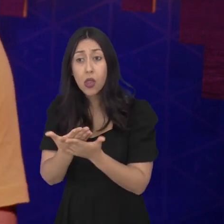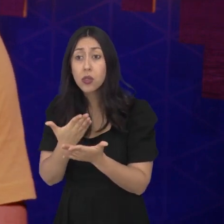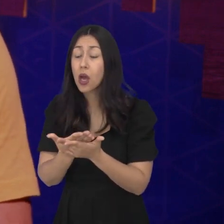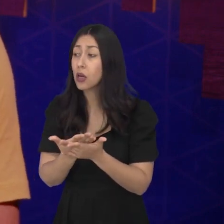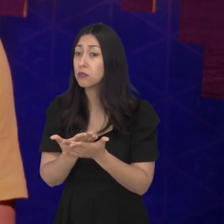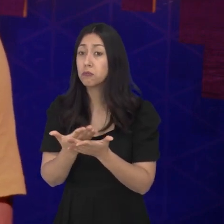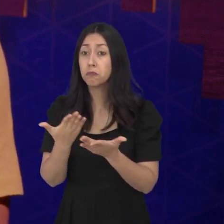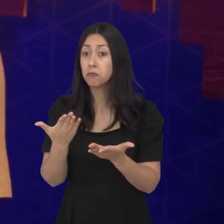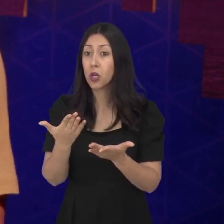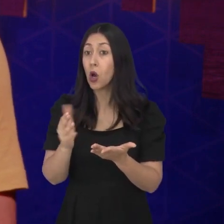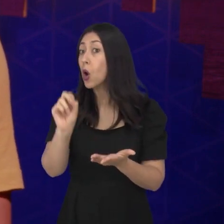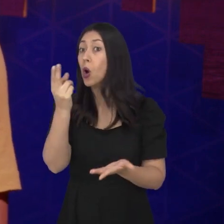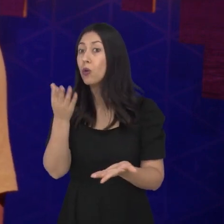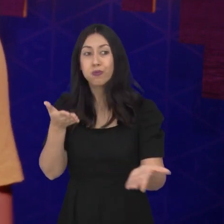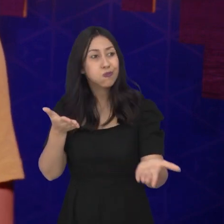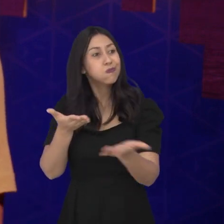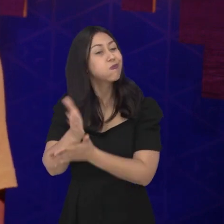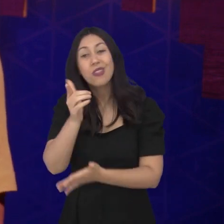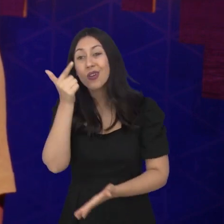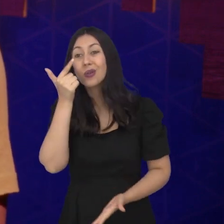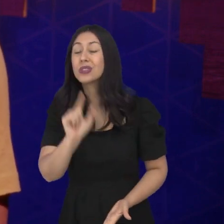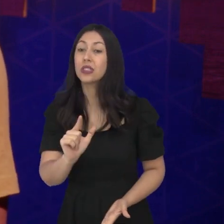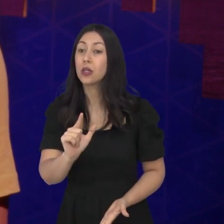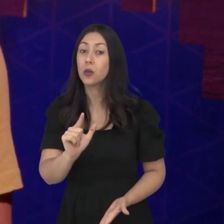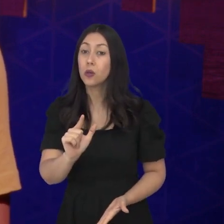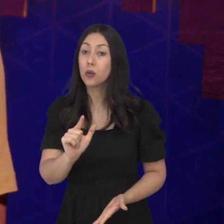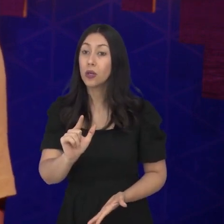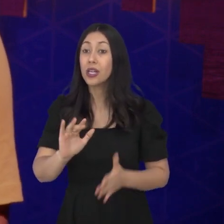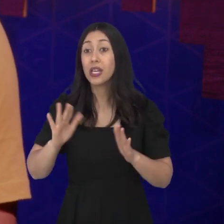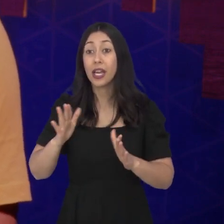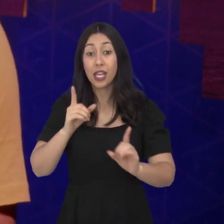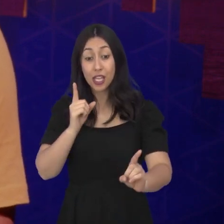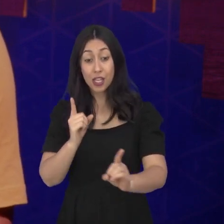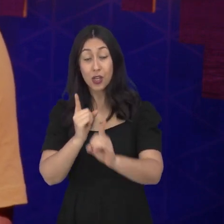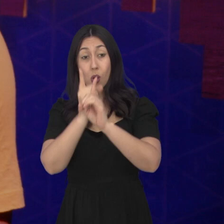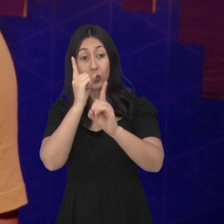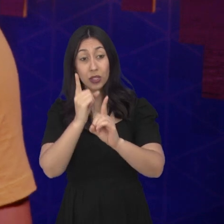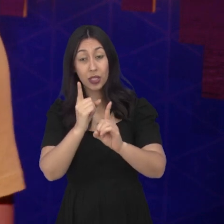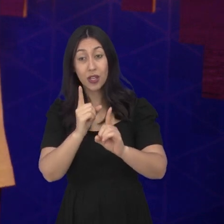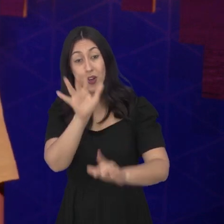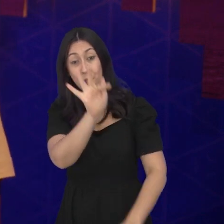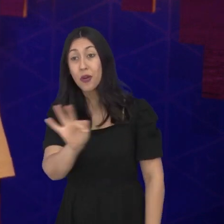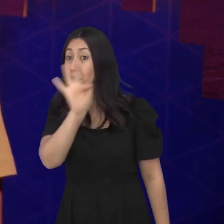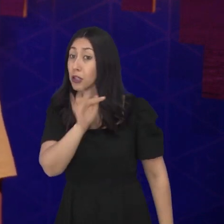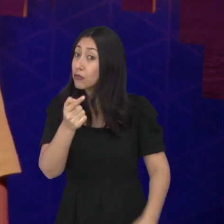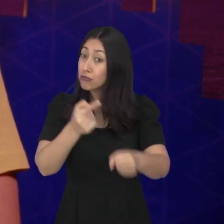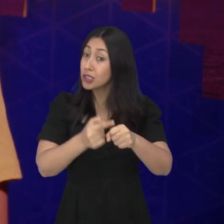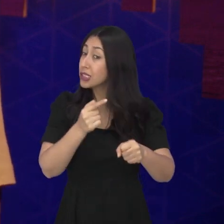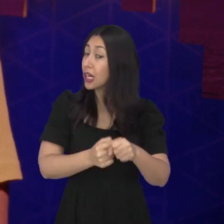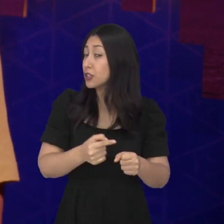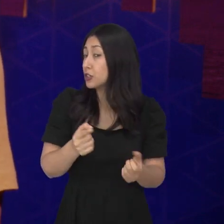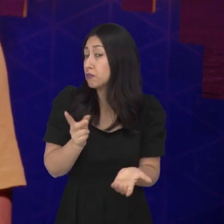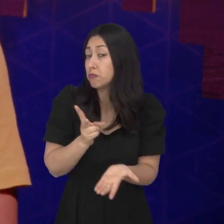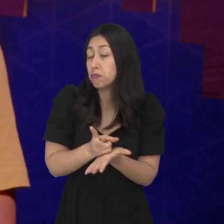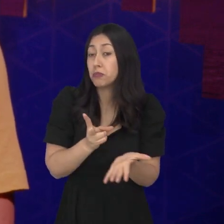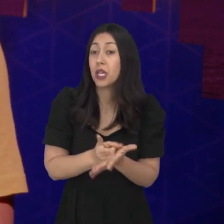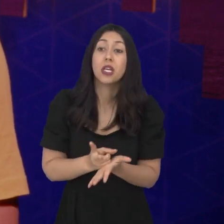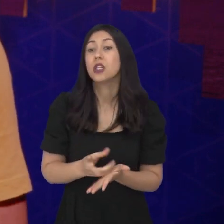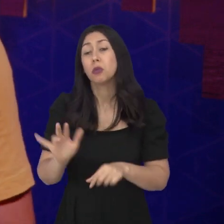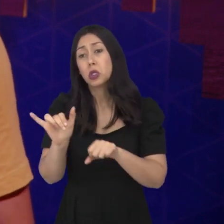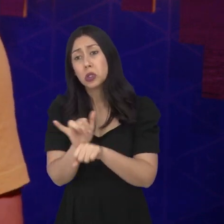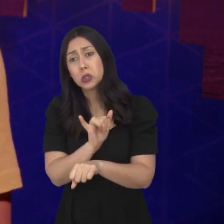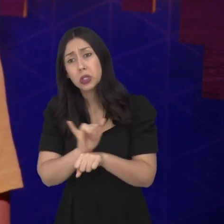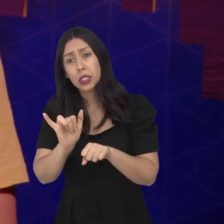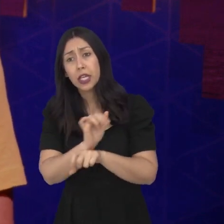faculdade, trocar ou não passar e fazer uma outra, encontrar uma faculdade na sua